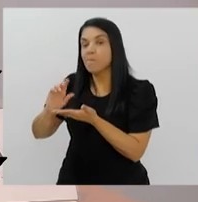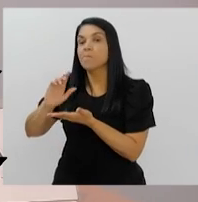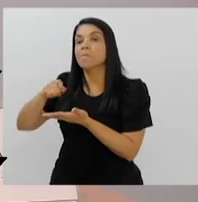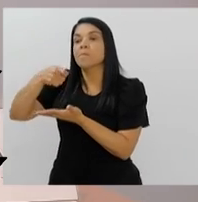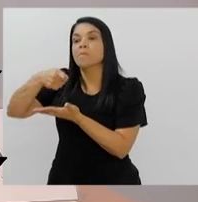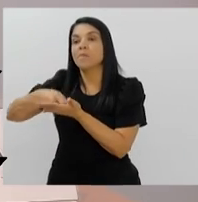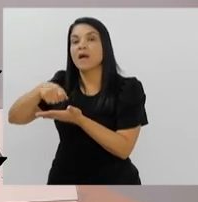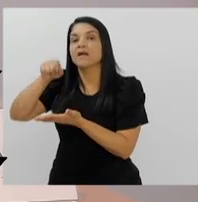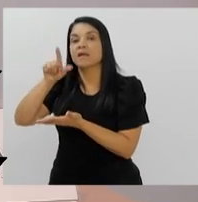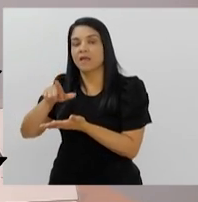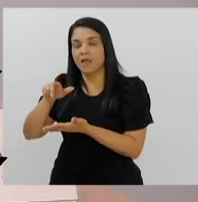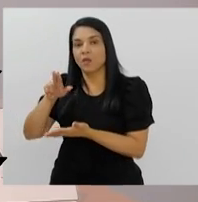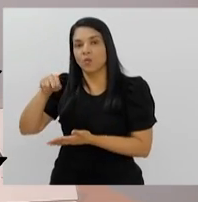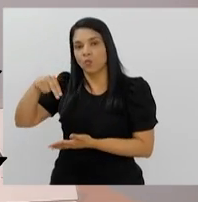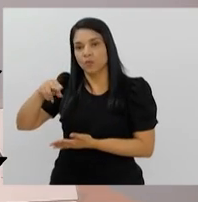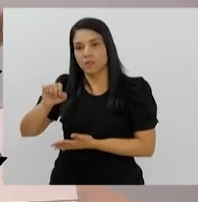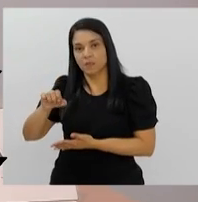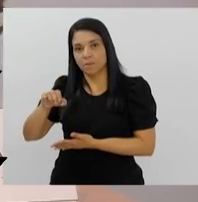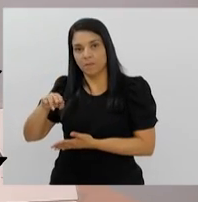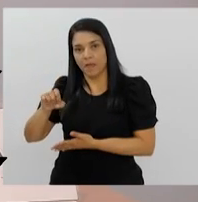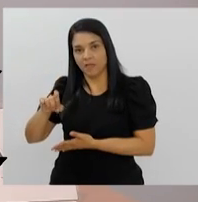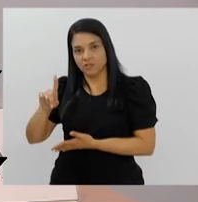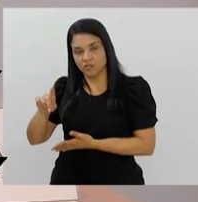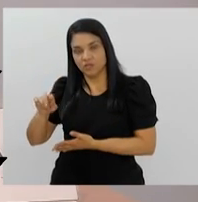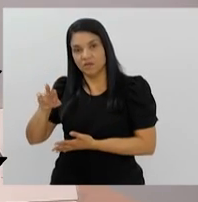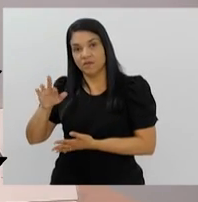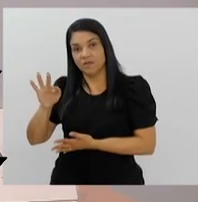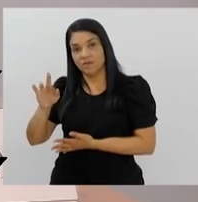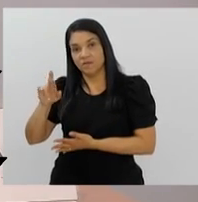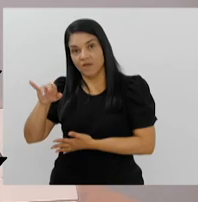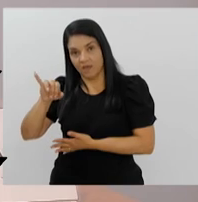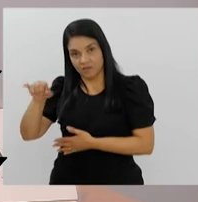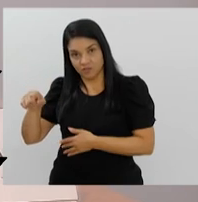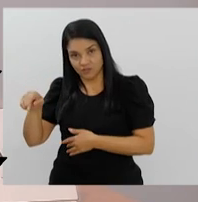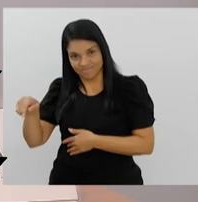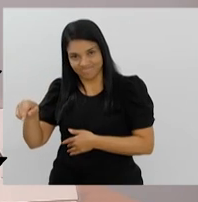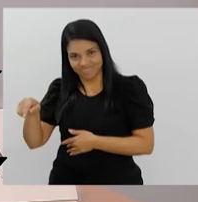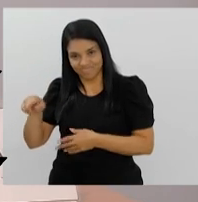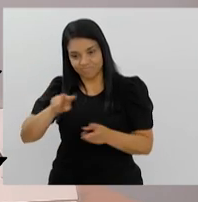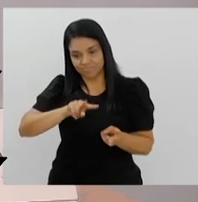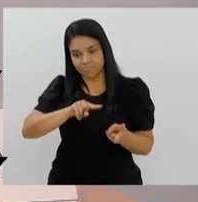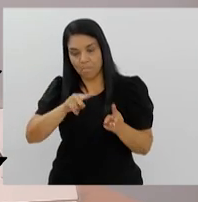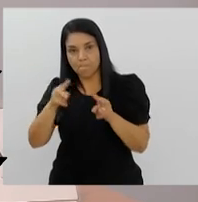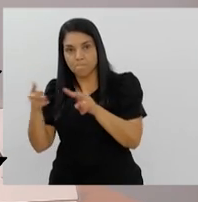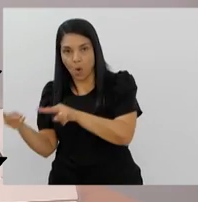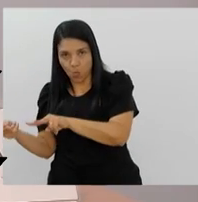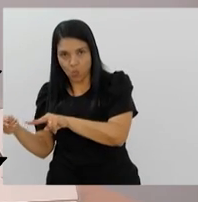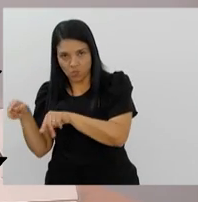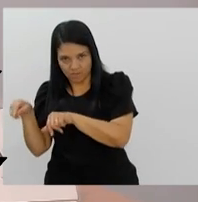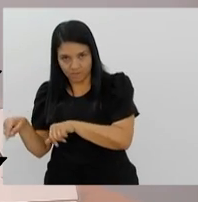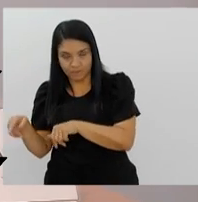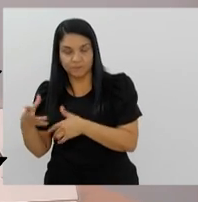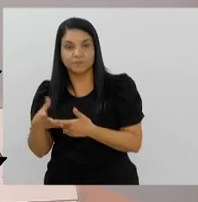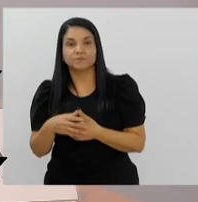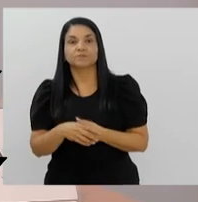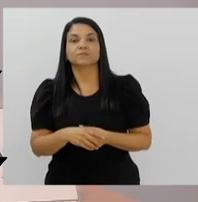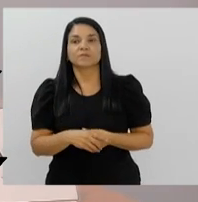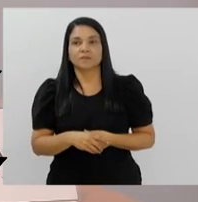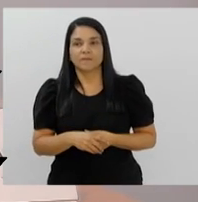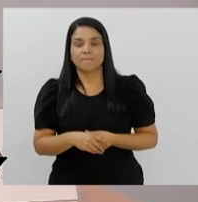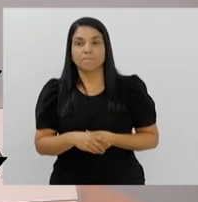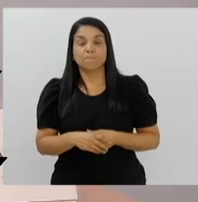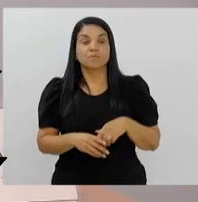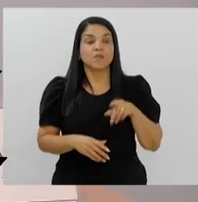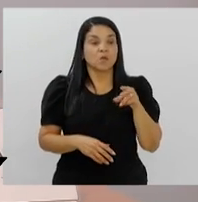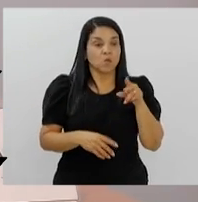saiu do registro da operadora da Unimed Rio e passou a ser da operadora da Unimed ferge Ah entendi então quem era